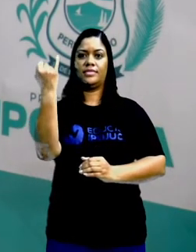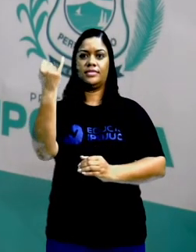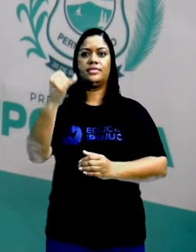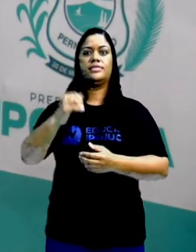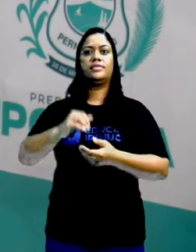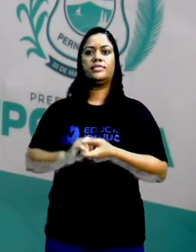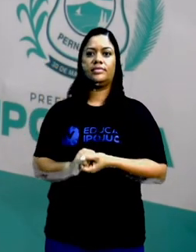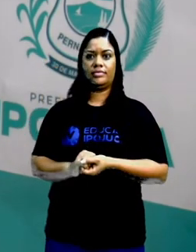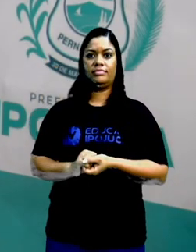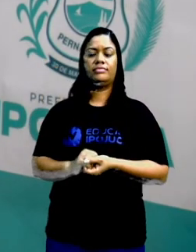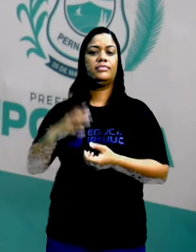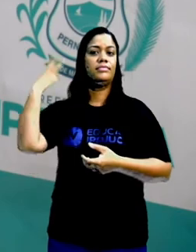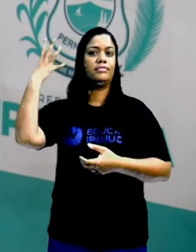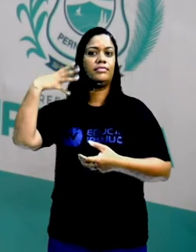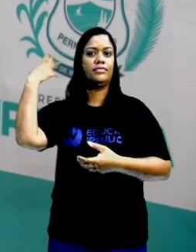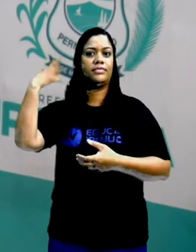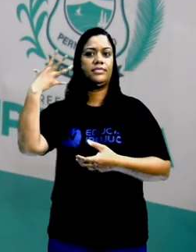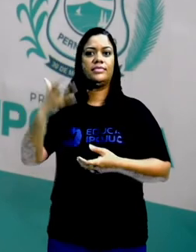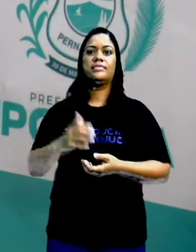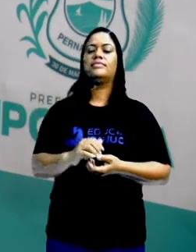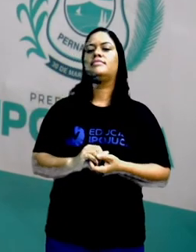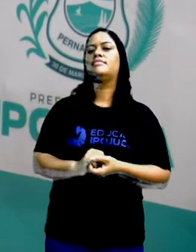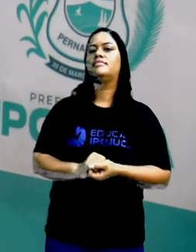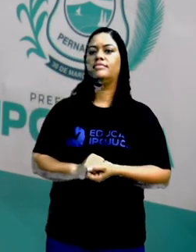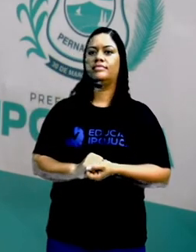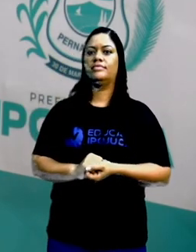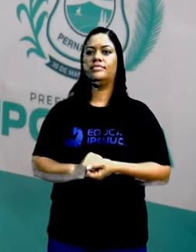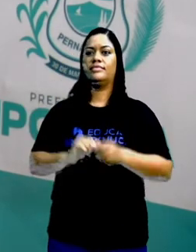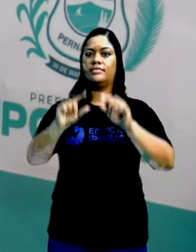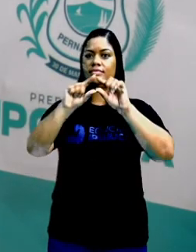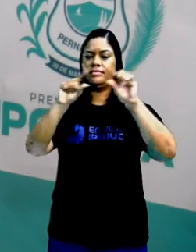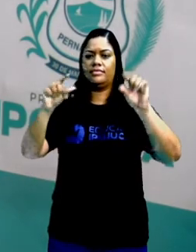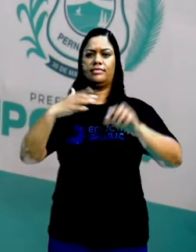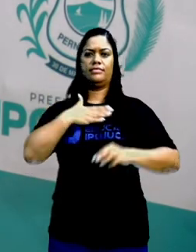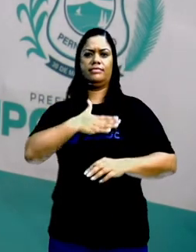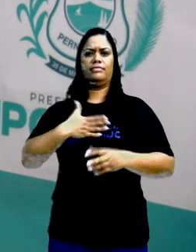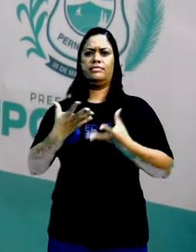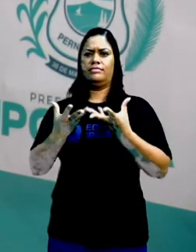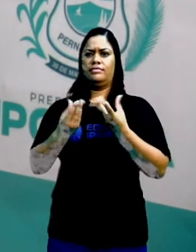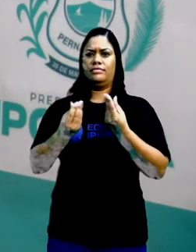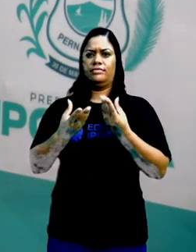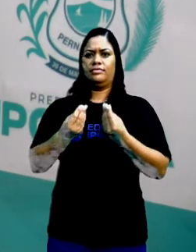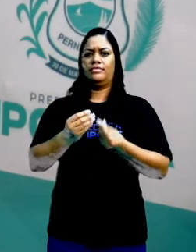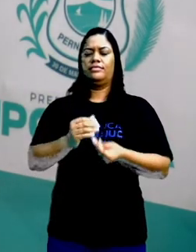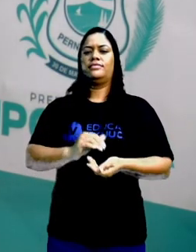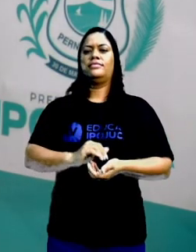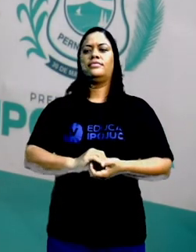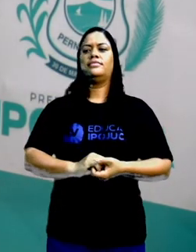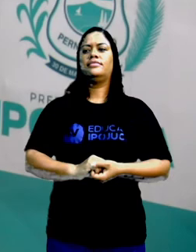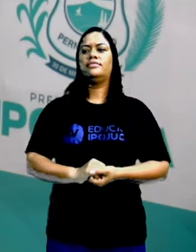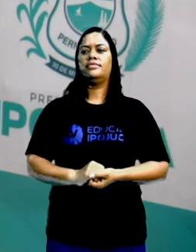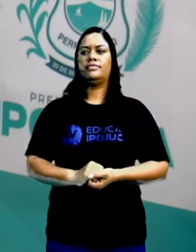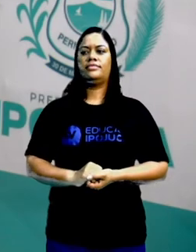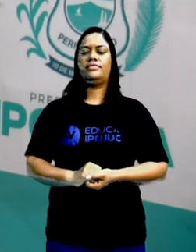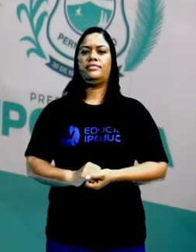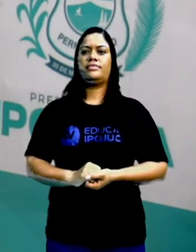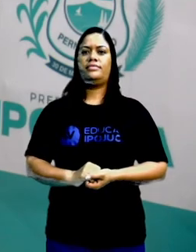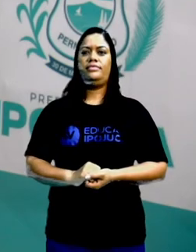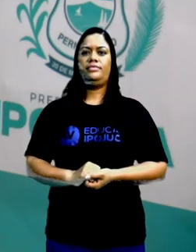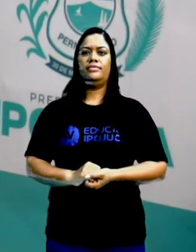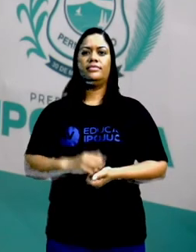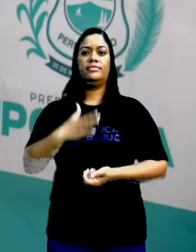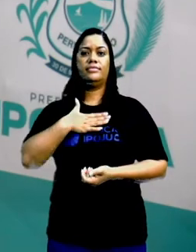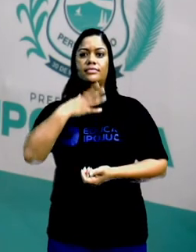e discursivas a que seguem né uma frase que eu gosto muito que é do Desmond tutu o